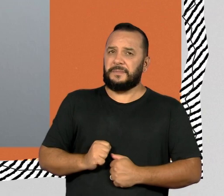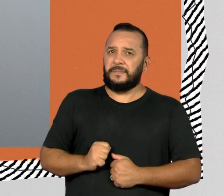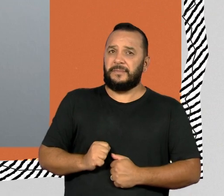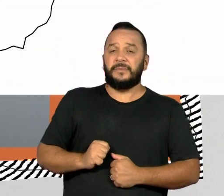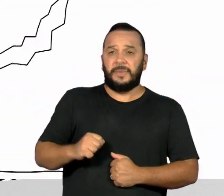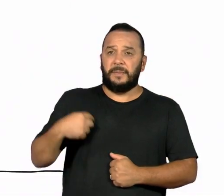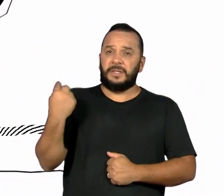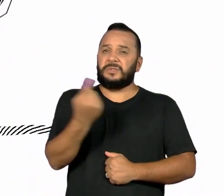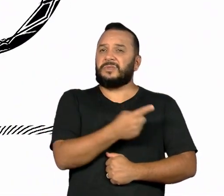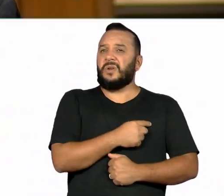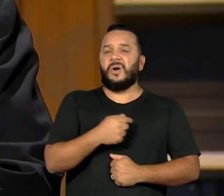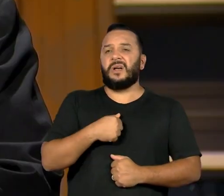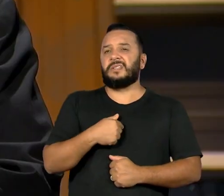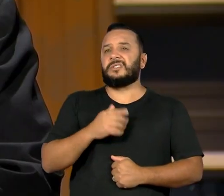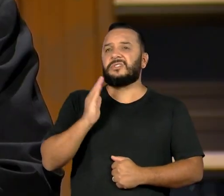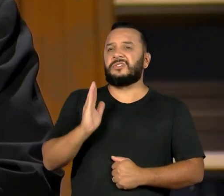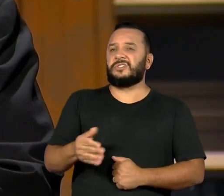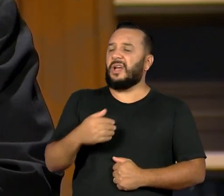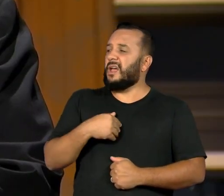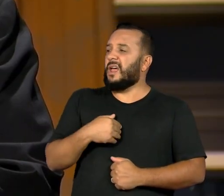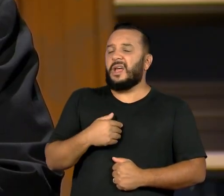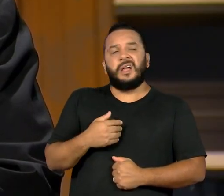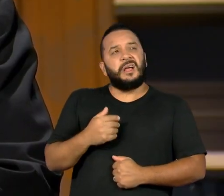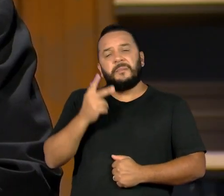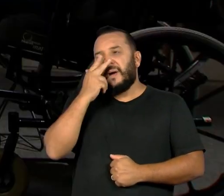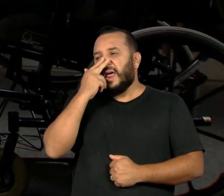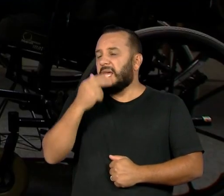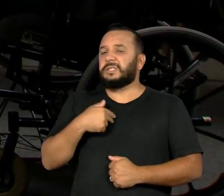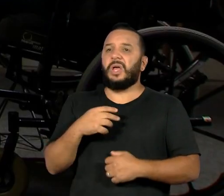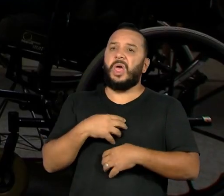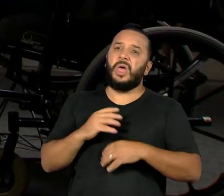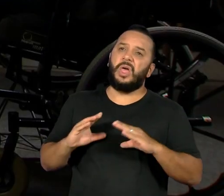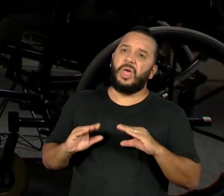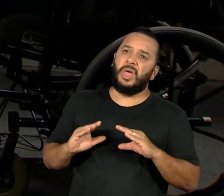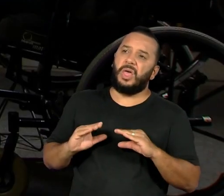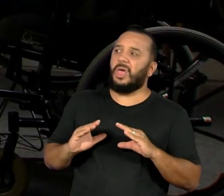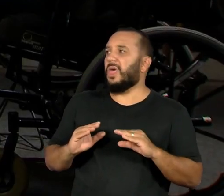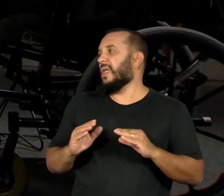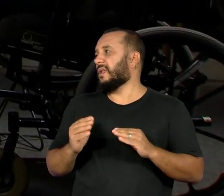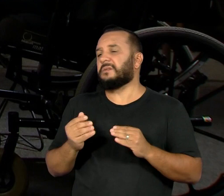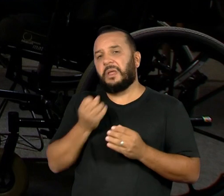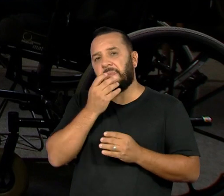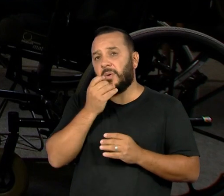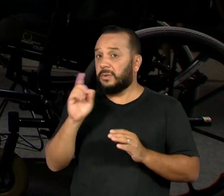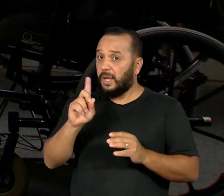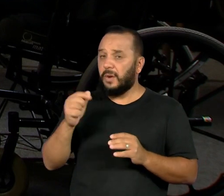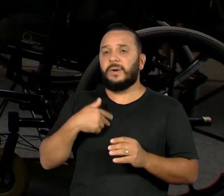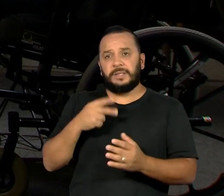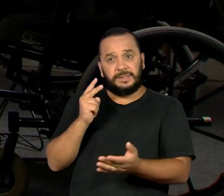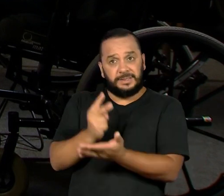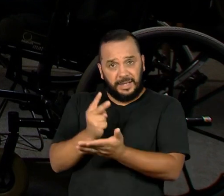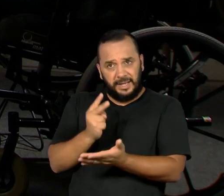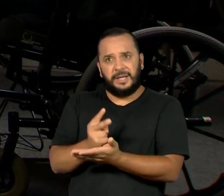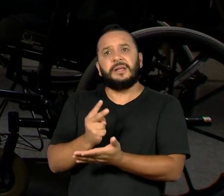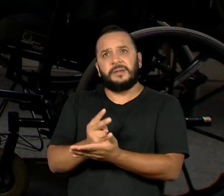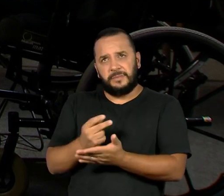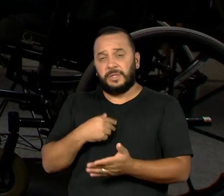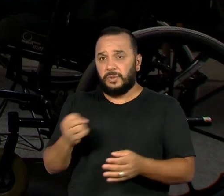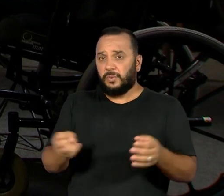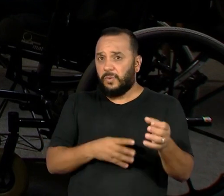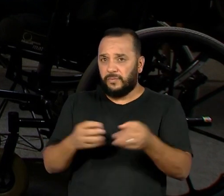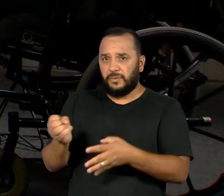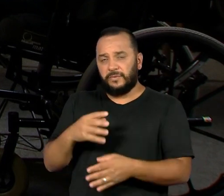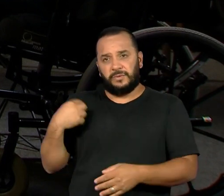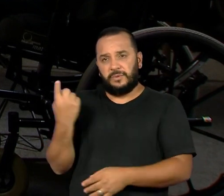não deve se acomodar, tá? Porque isso é contínuo. Né? A gente está a todo tempo redescobrindo o que é necessário.